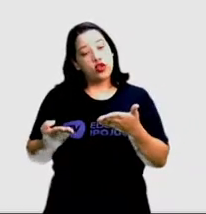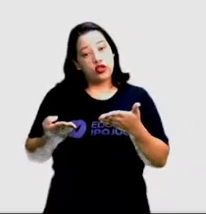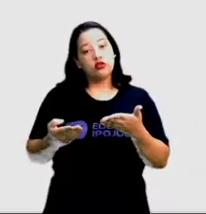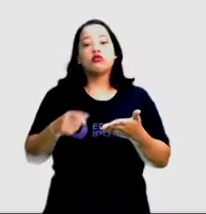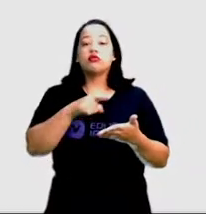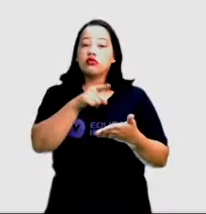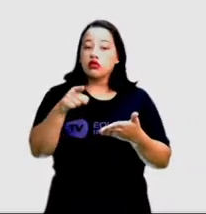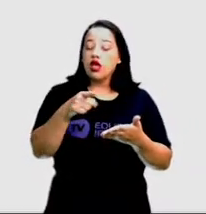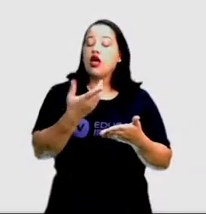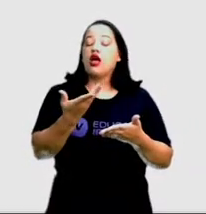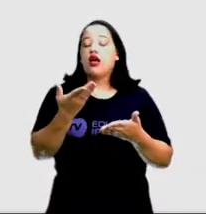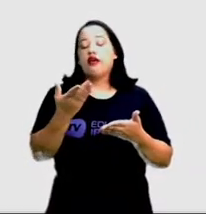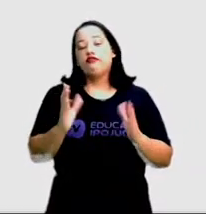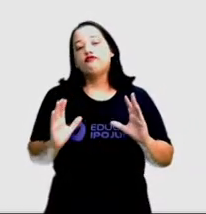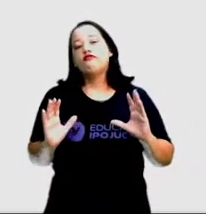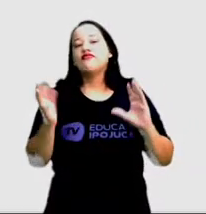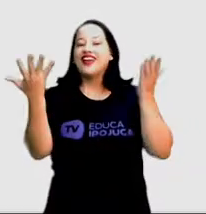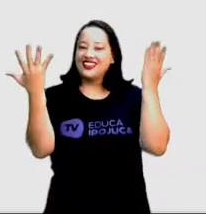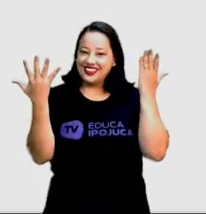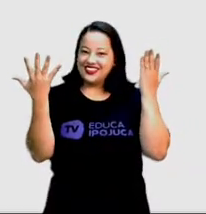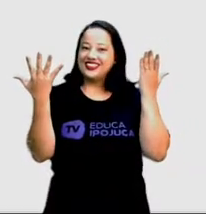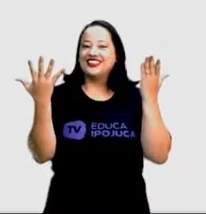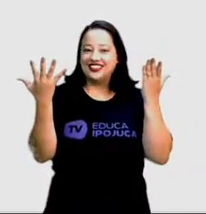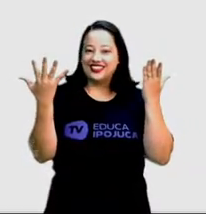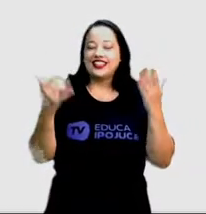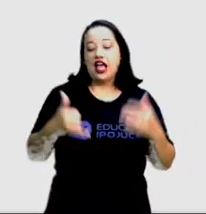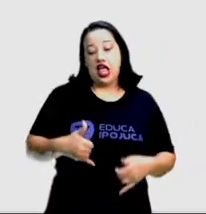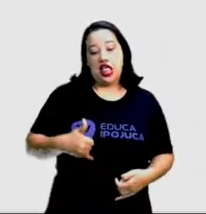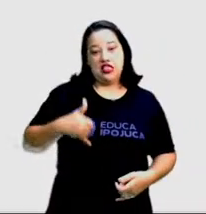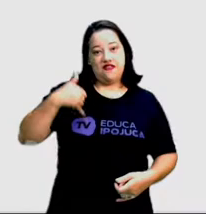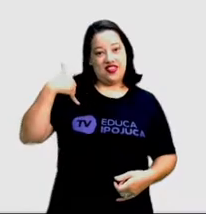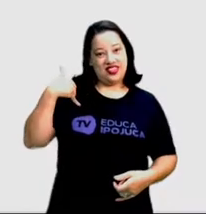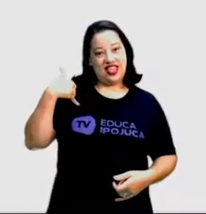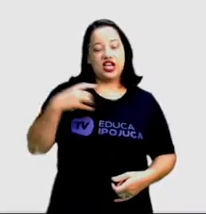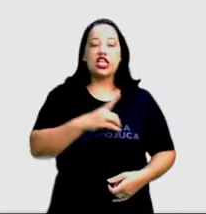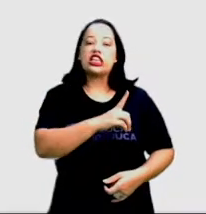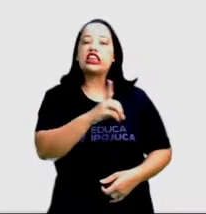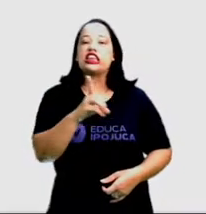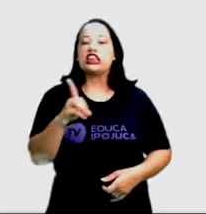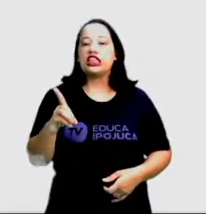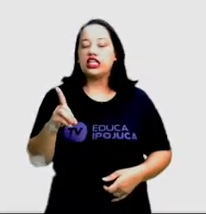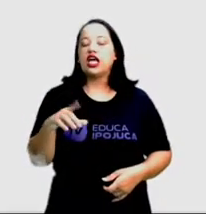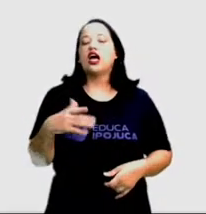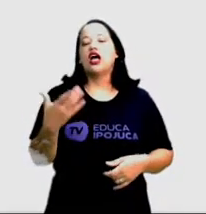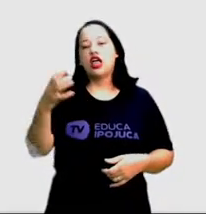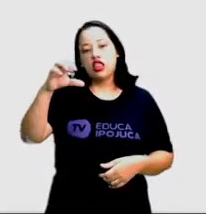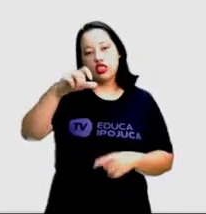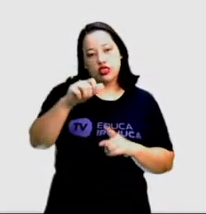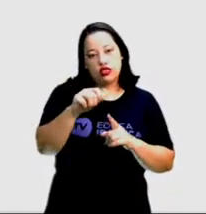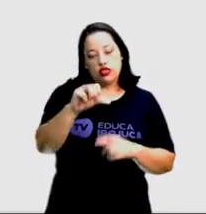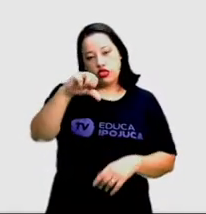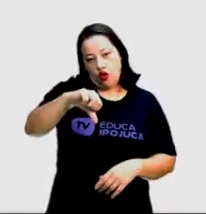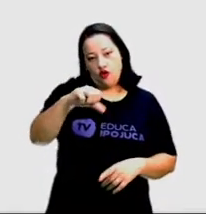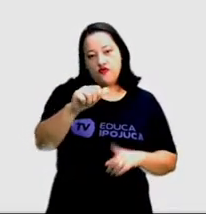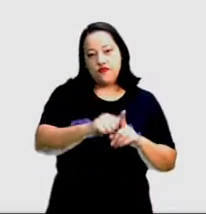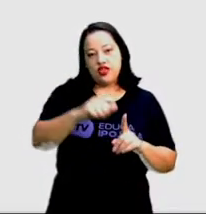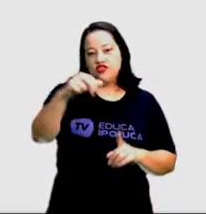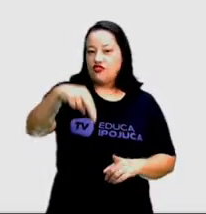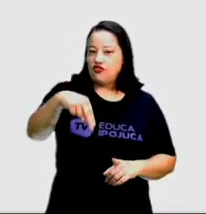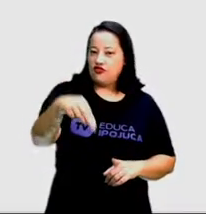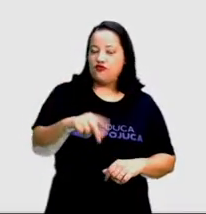de aniversário. Dia 9 de novembro, horário 5 horas da